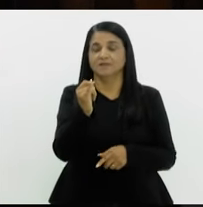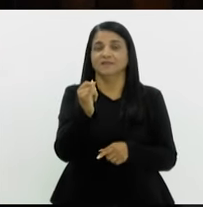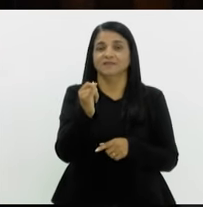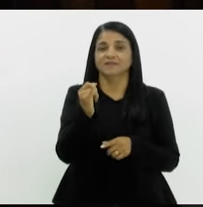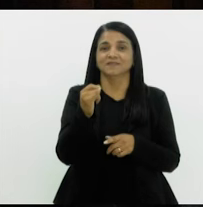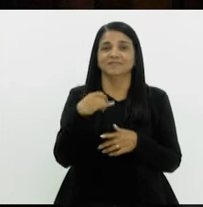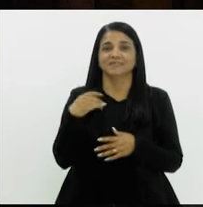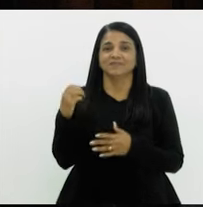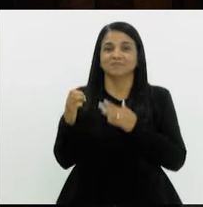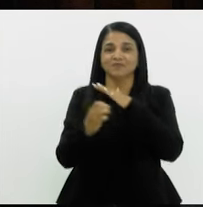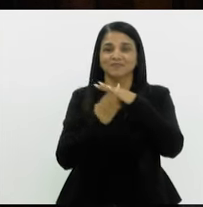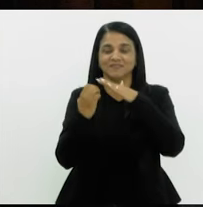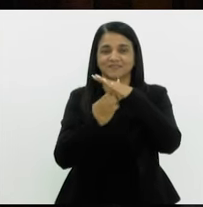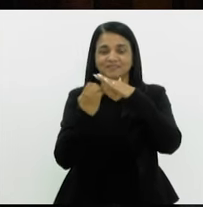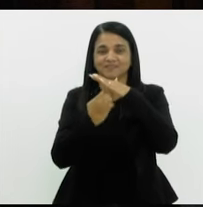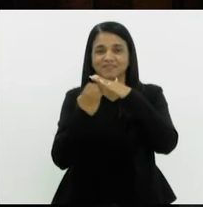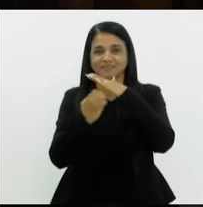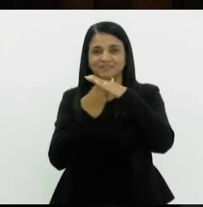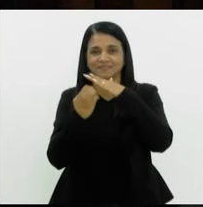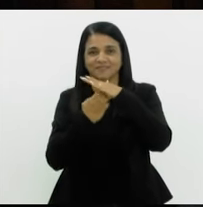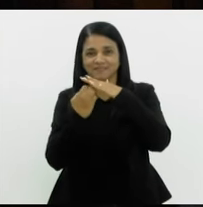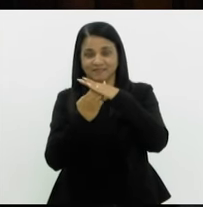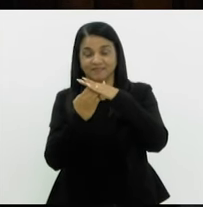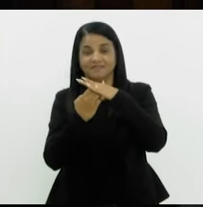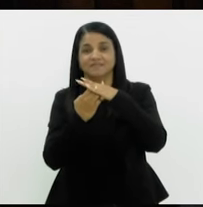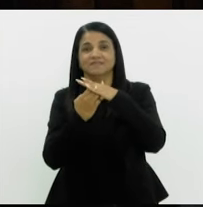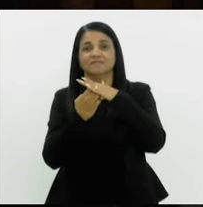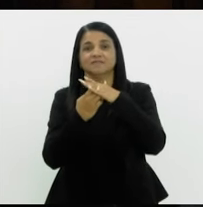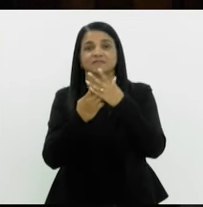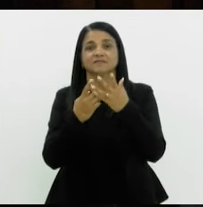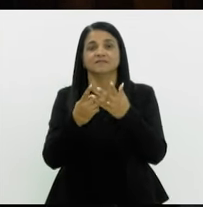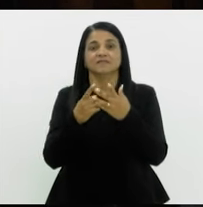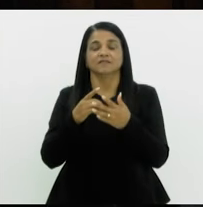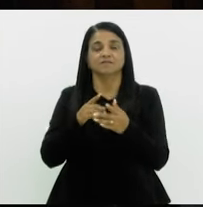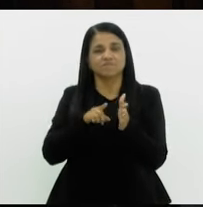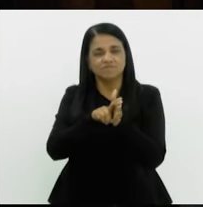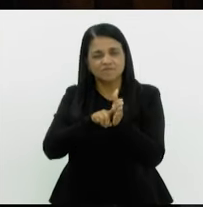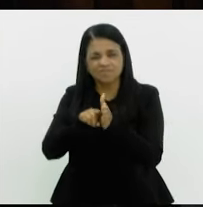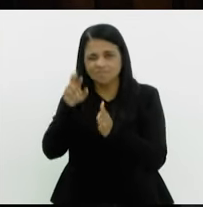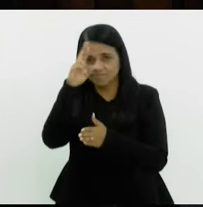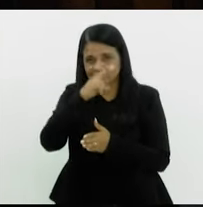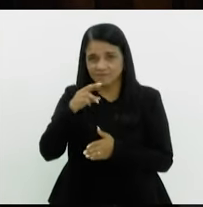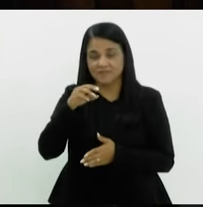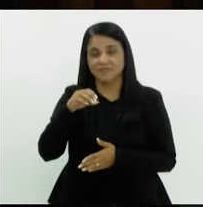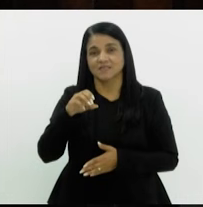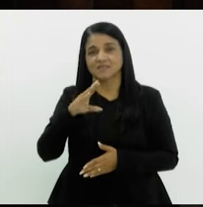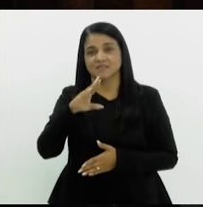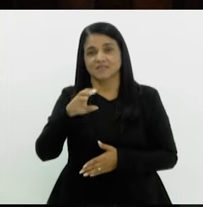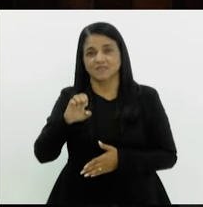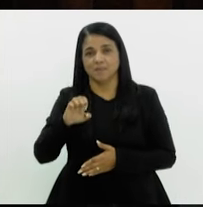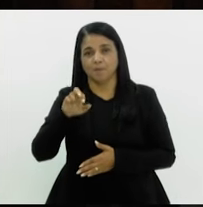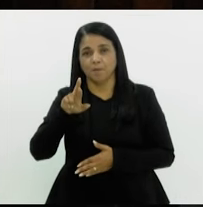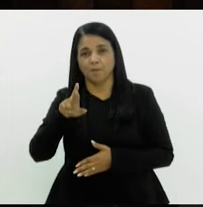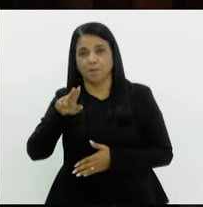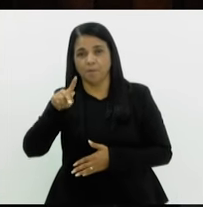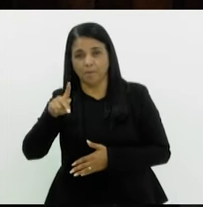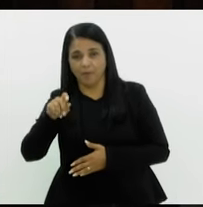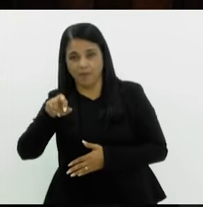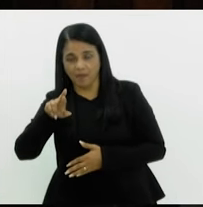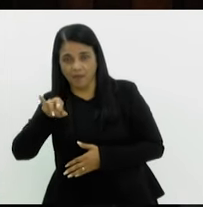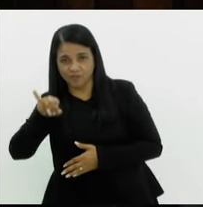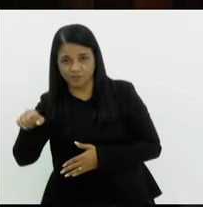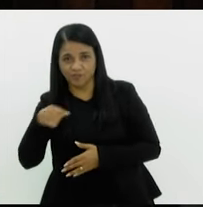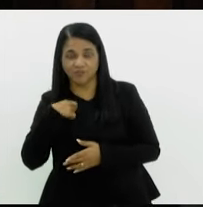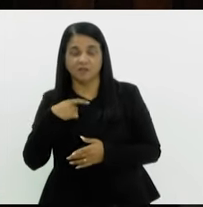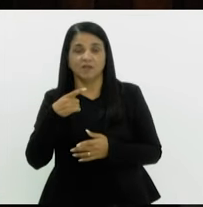isso, que as investigações do CEPERJE, as denúncias feitas na